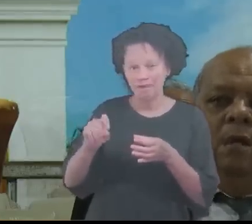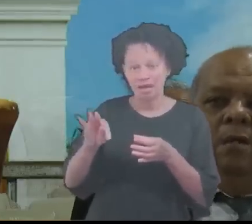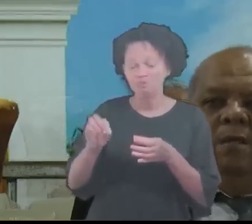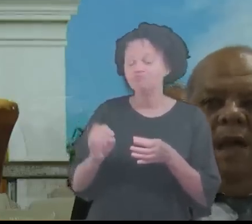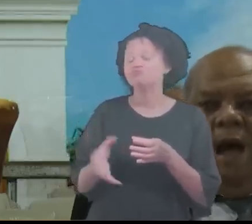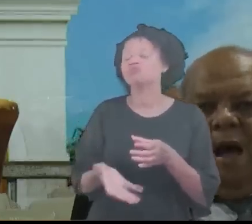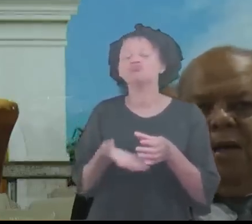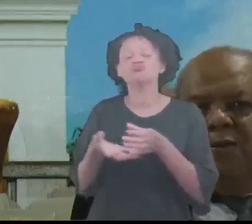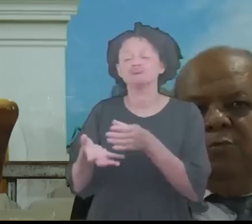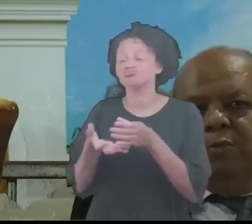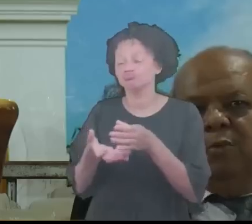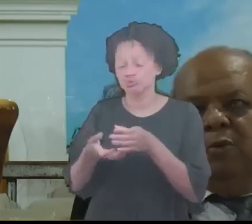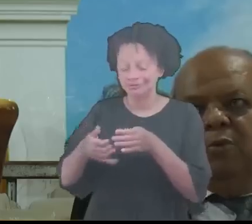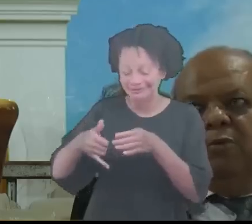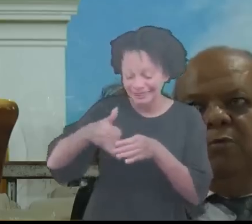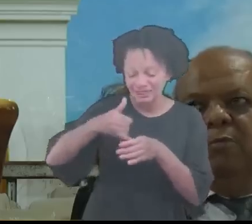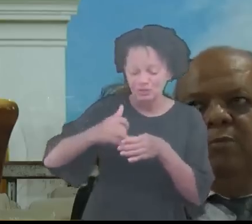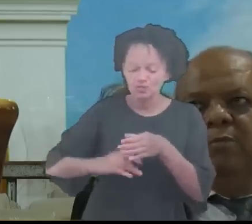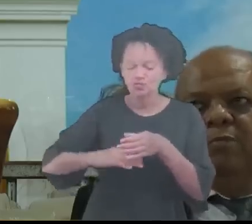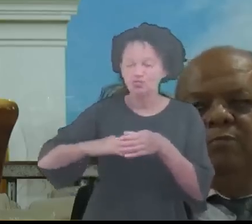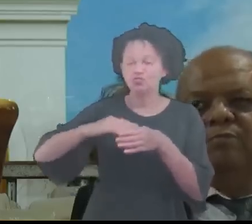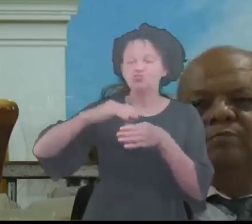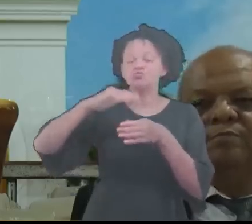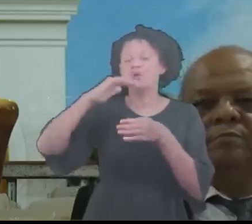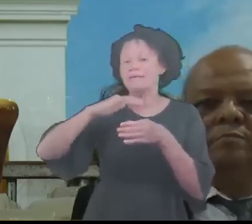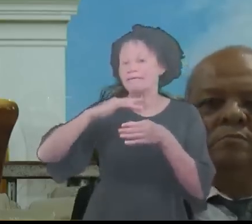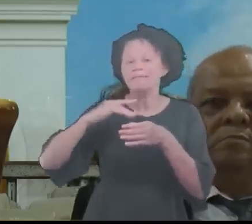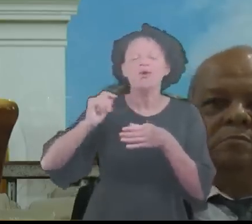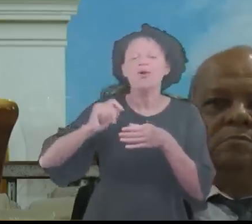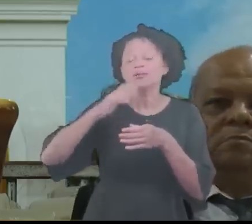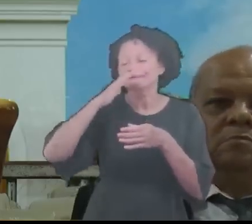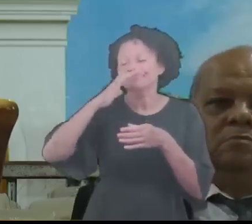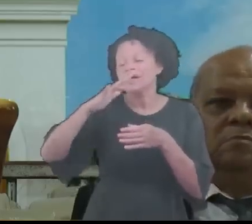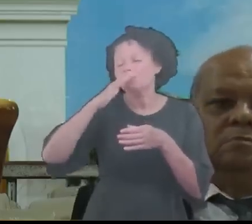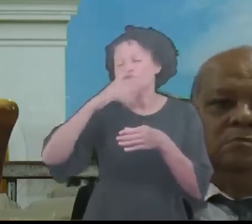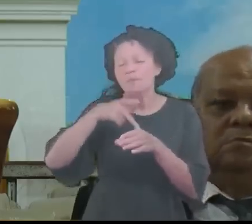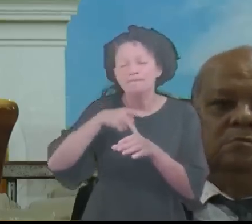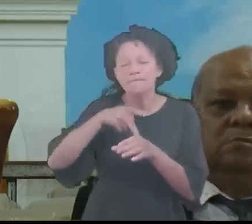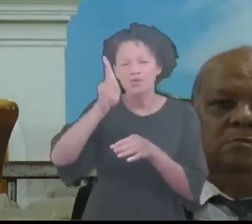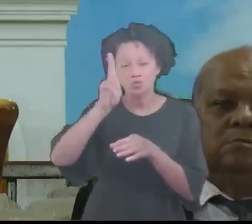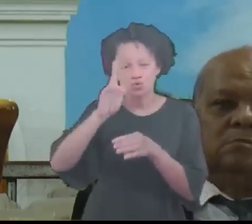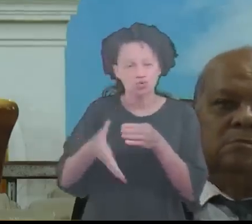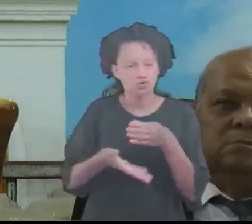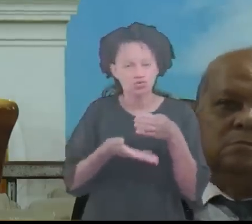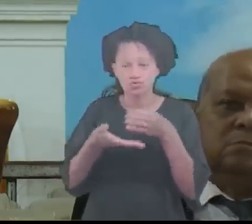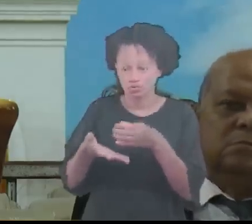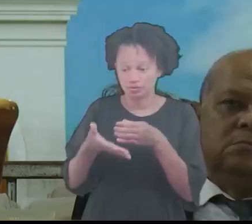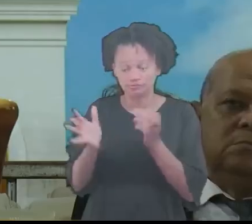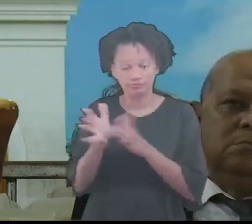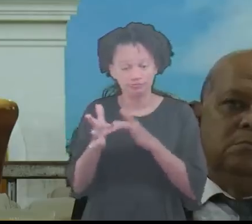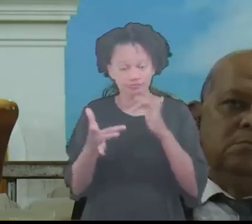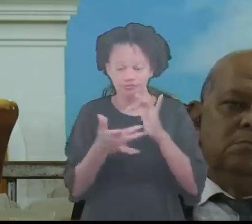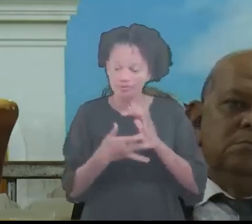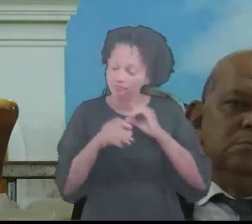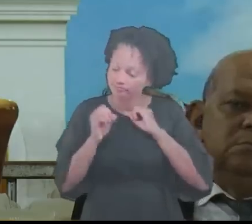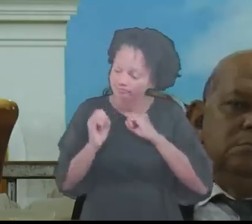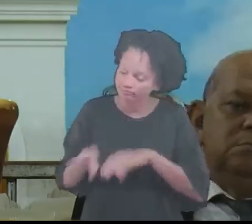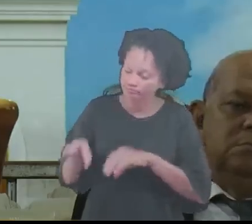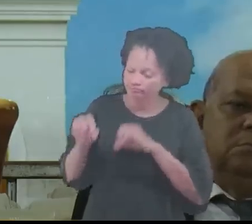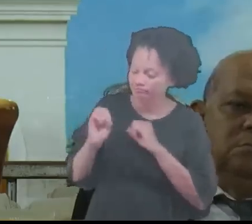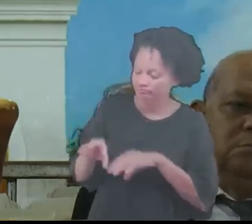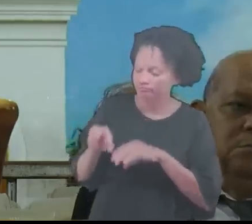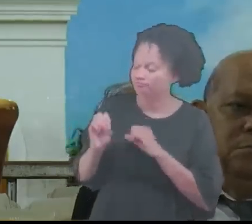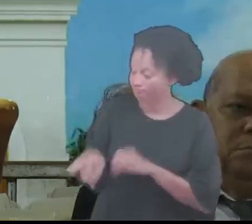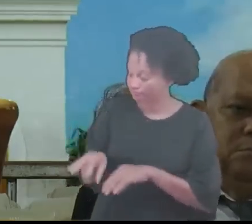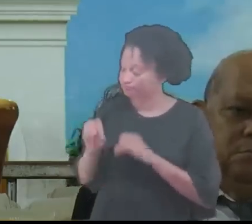amados irmãos? Nardo puro. Glória a Deus. E enquanto Jesus estava ensinando, e